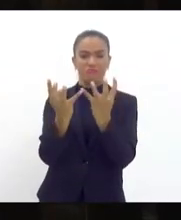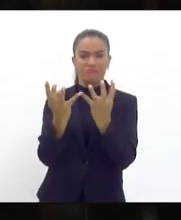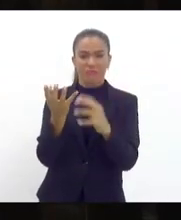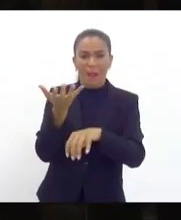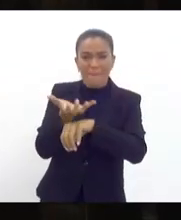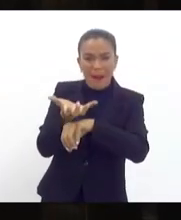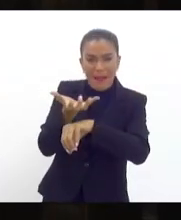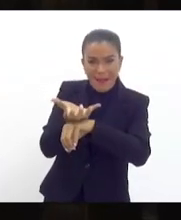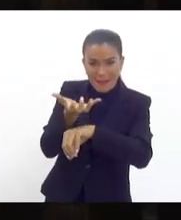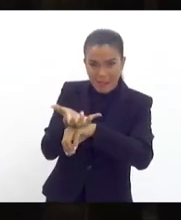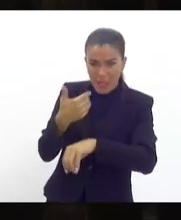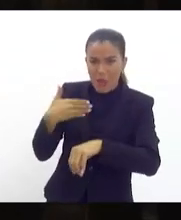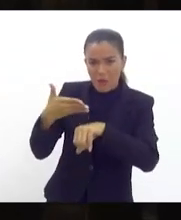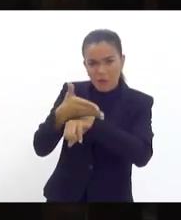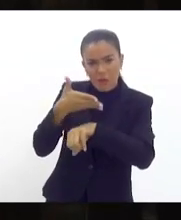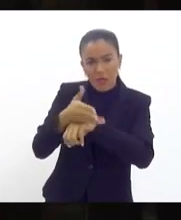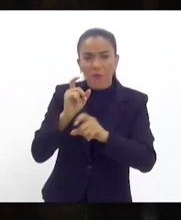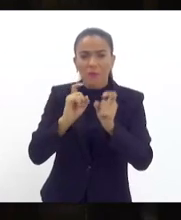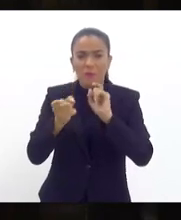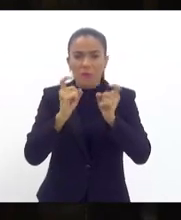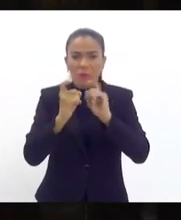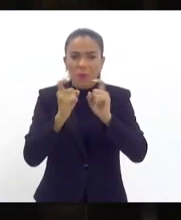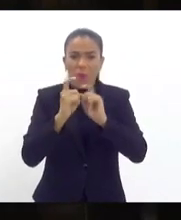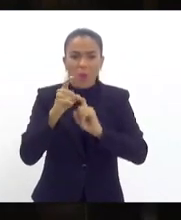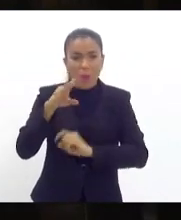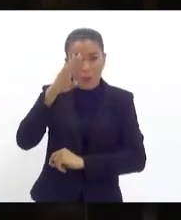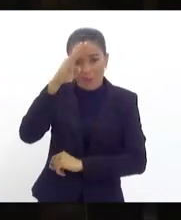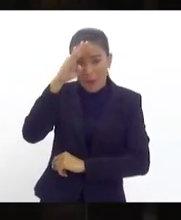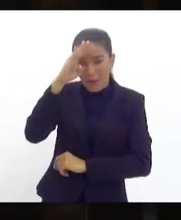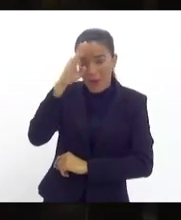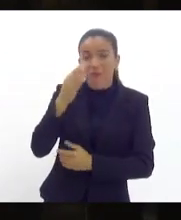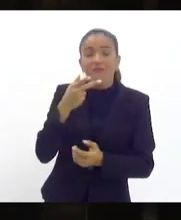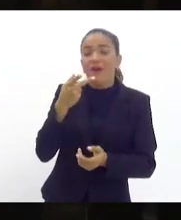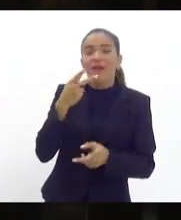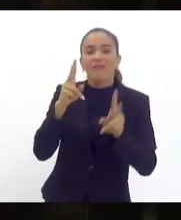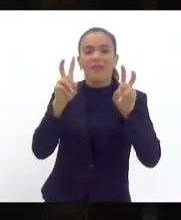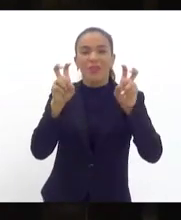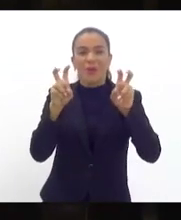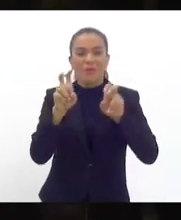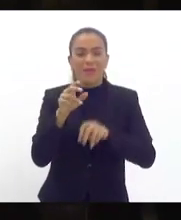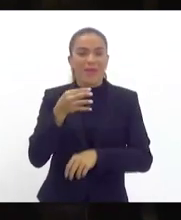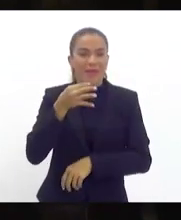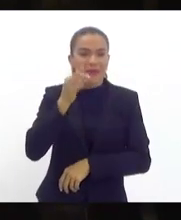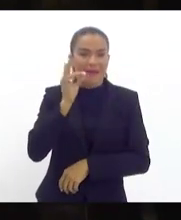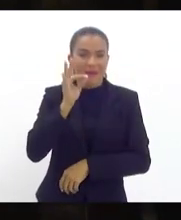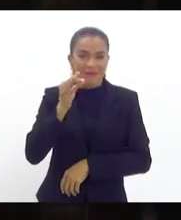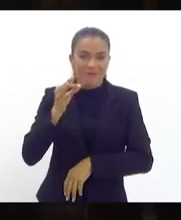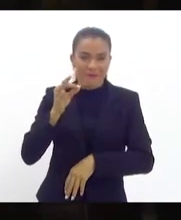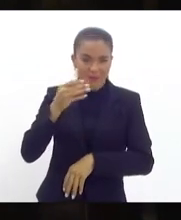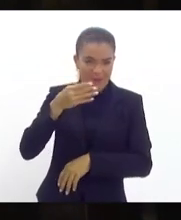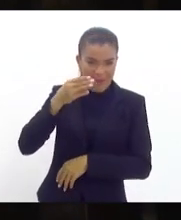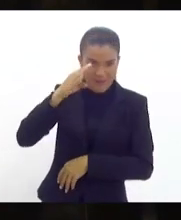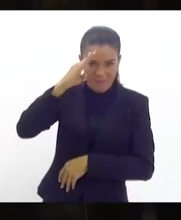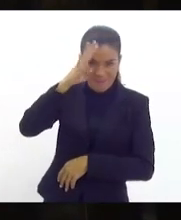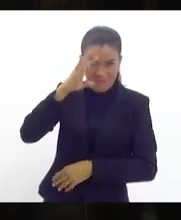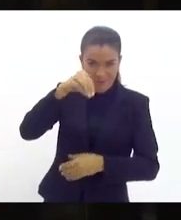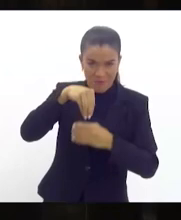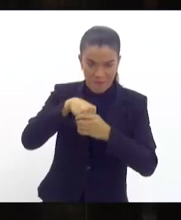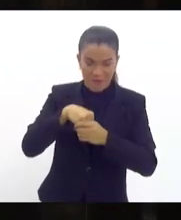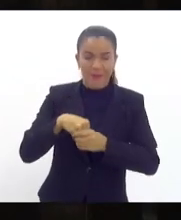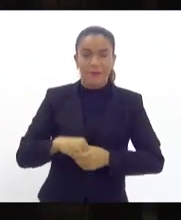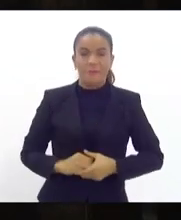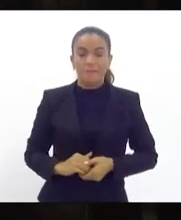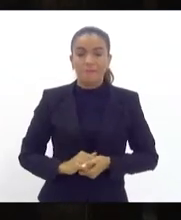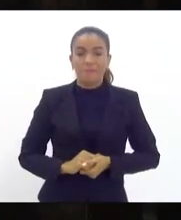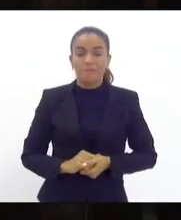reuniões no batalhão desde que chamava café no batalhão e vem acompanhando e tal mas aí